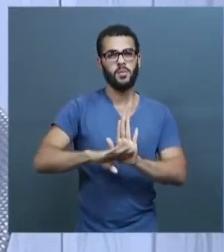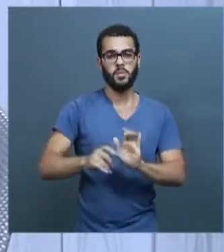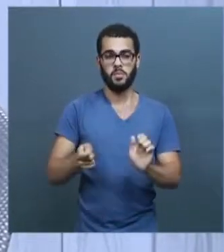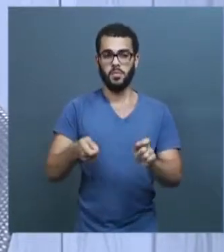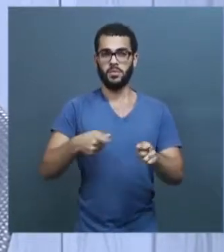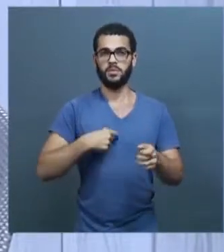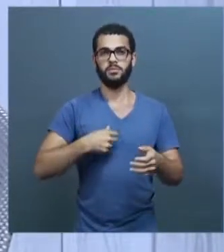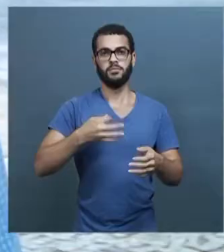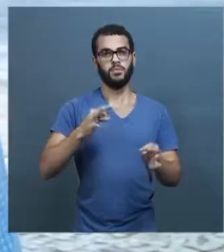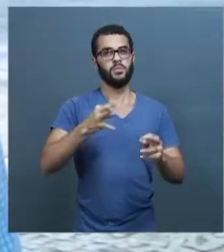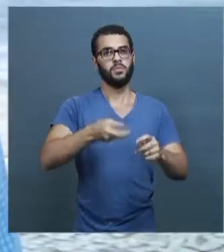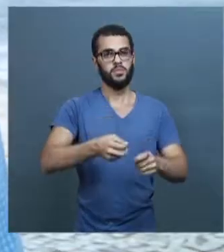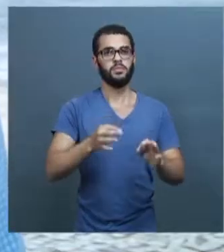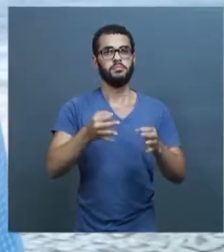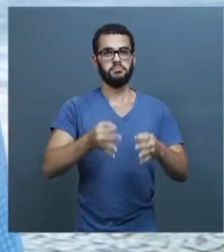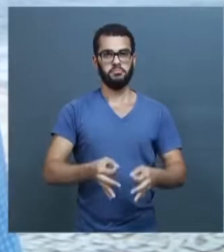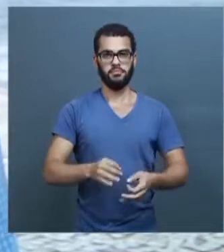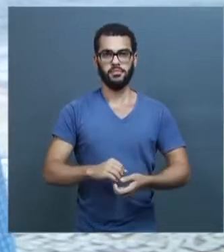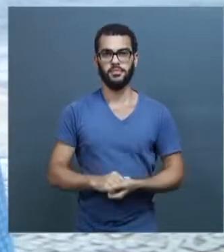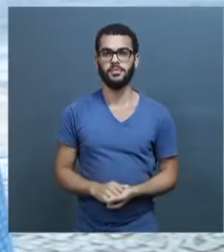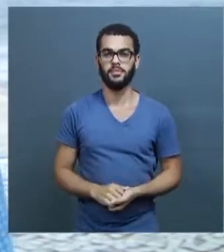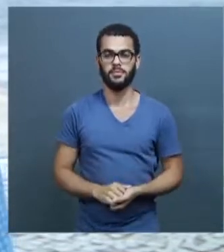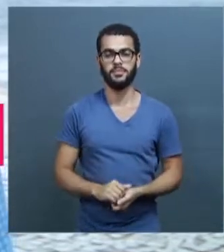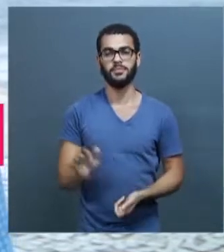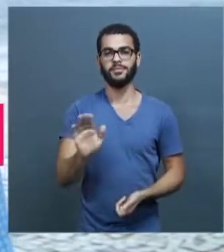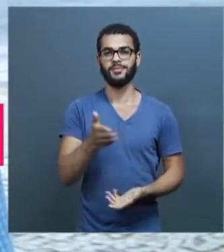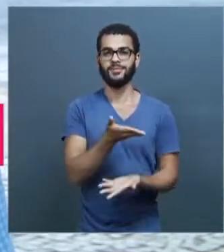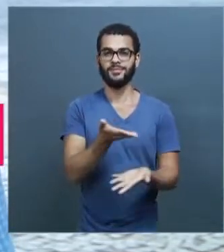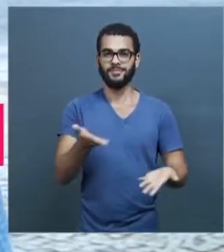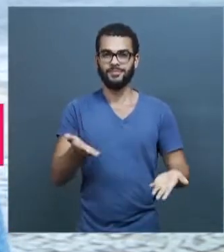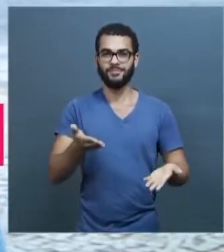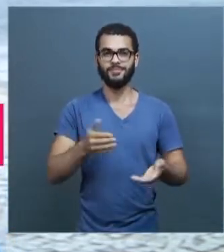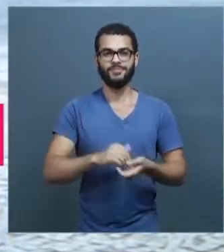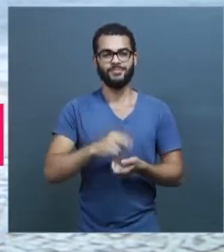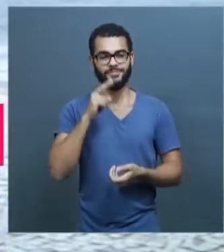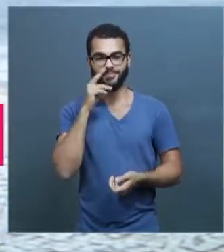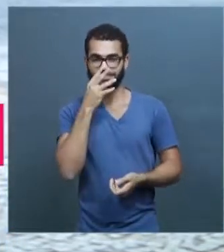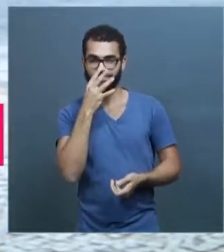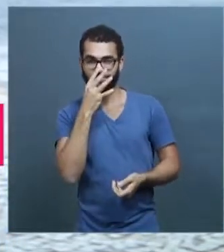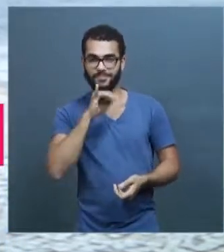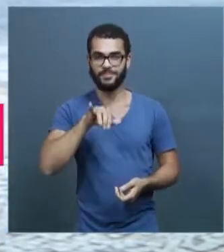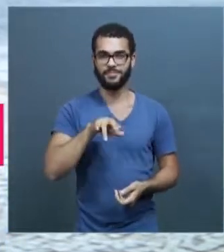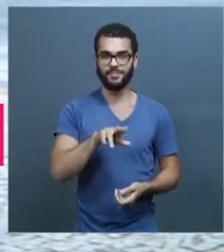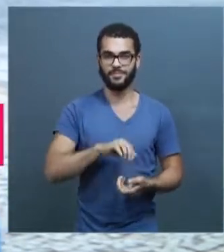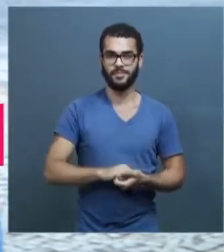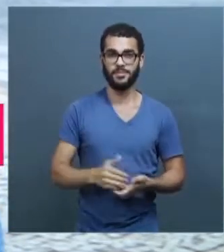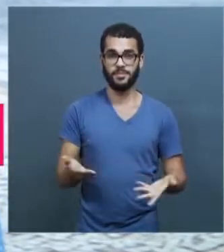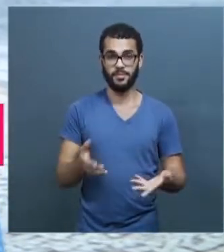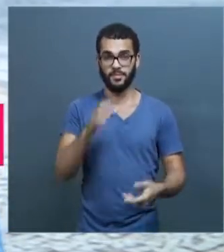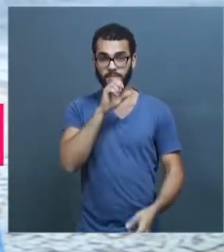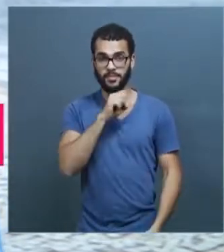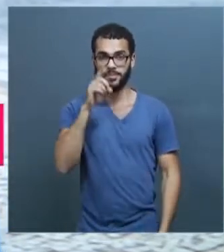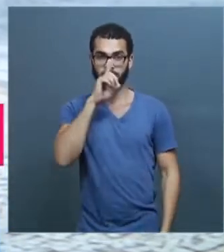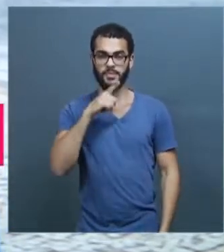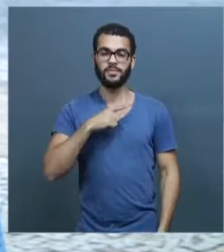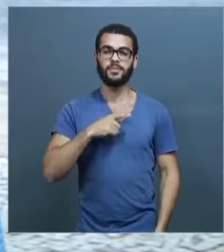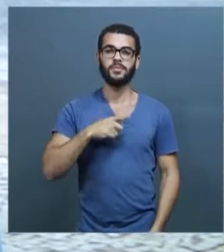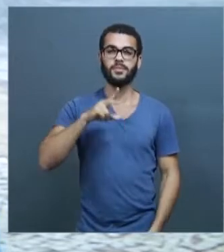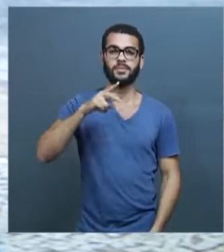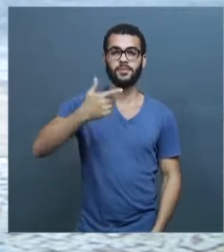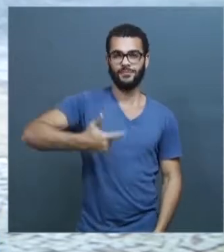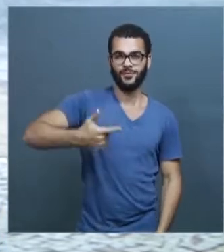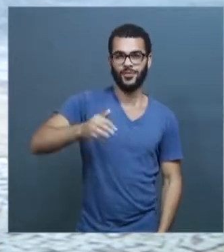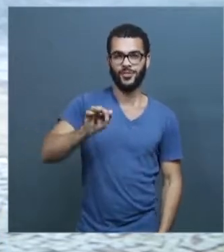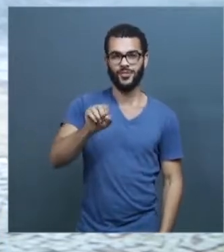importante. Olá para você que acompanha o Jornal da UFO. Neste fim de semana vai acontecer a segunda fase do vestibular aqui